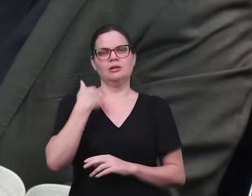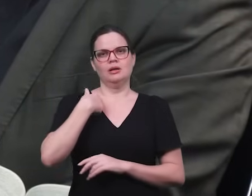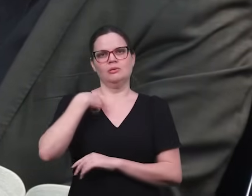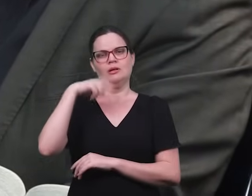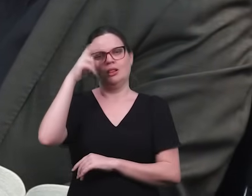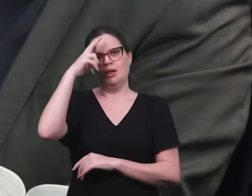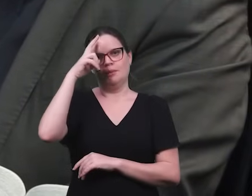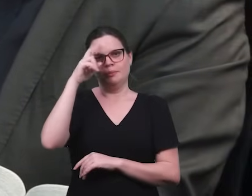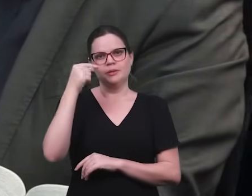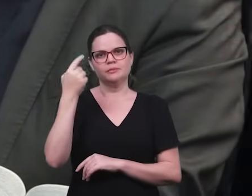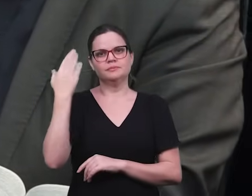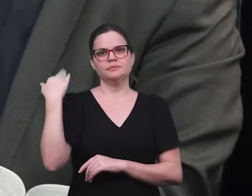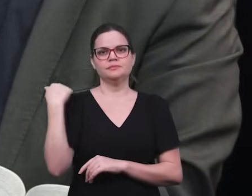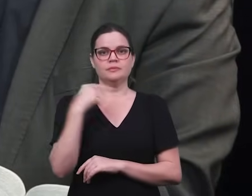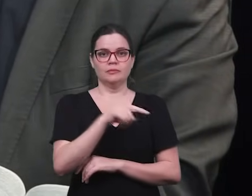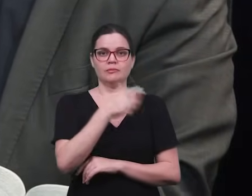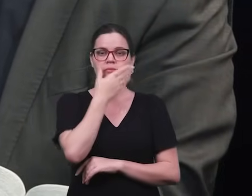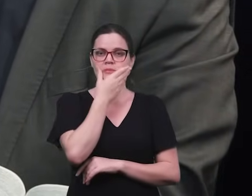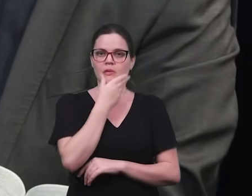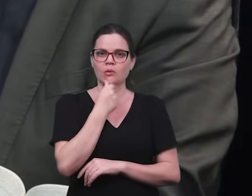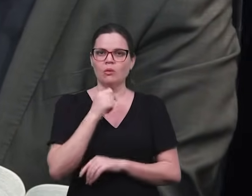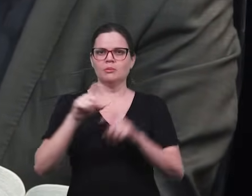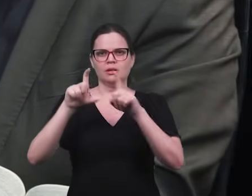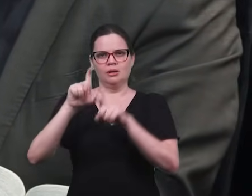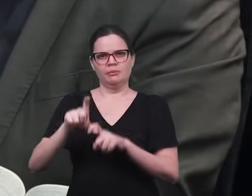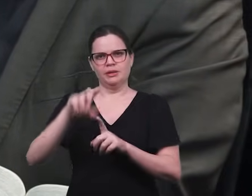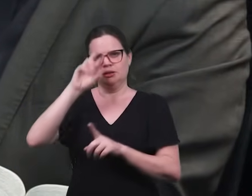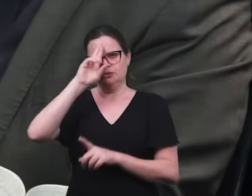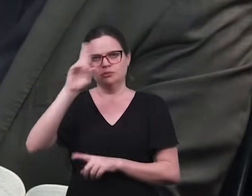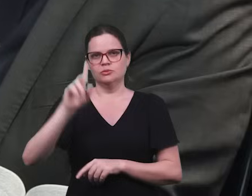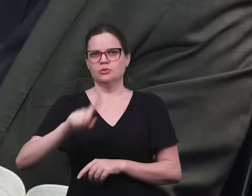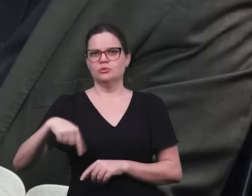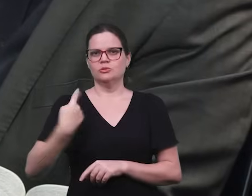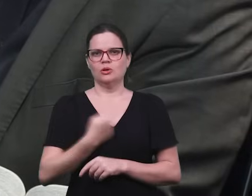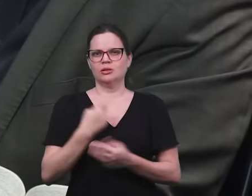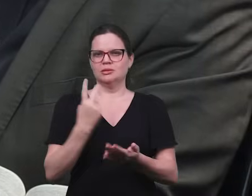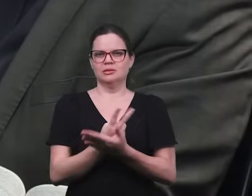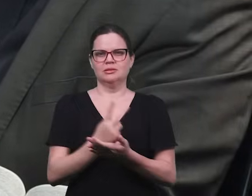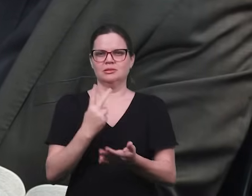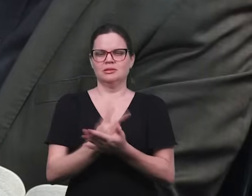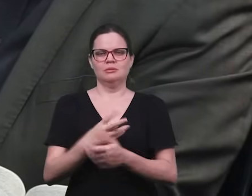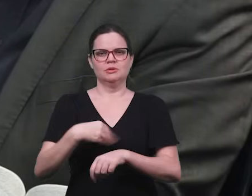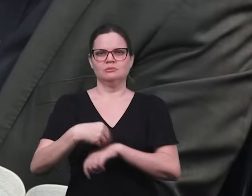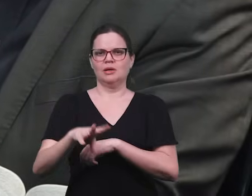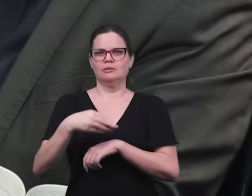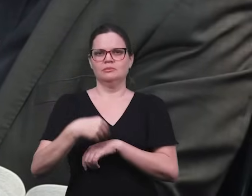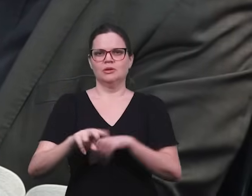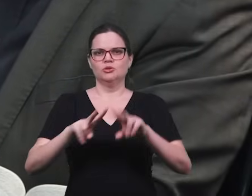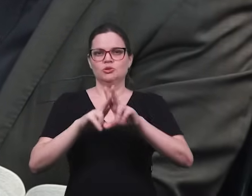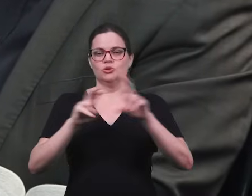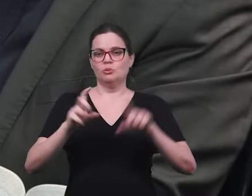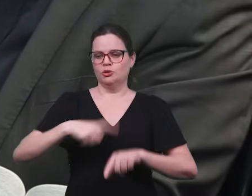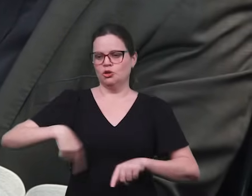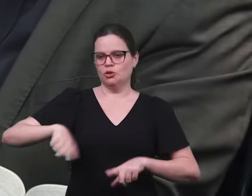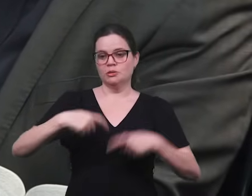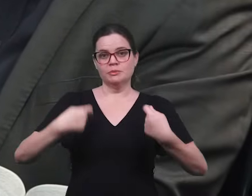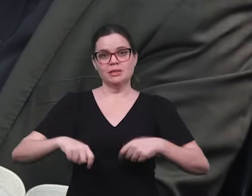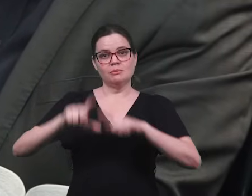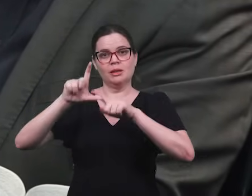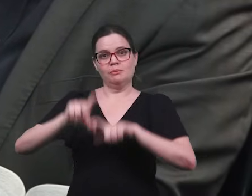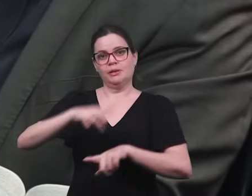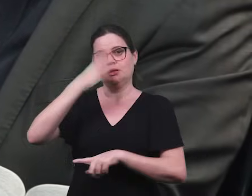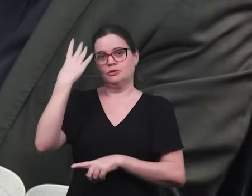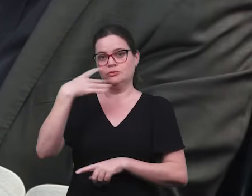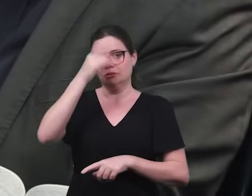voltando a um homem dependente, né, nós temos ouvido, nós falamos muito hoje, né, a dependência do Espírito Santo,